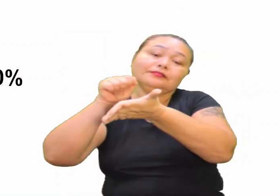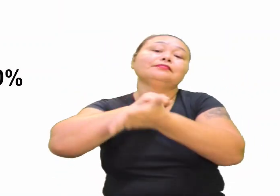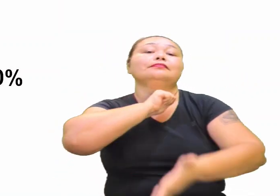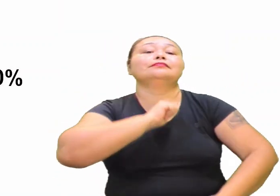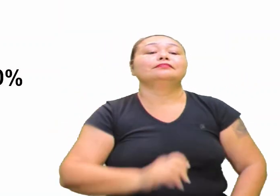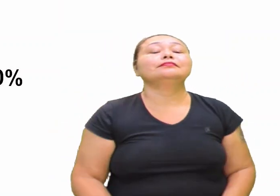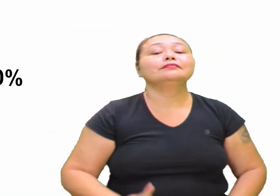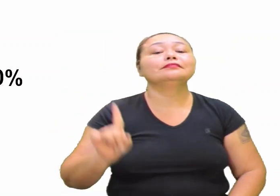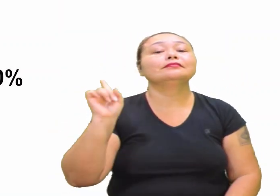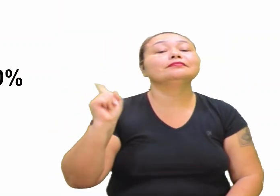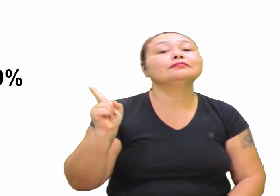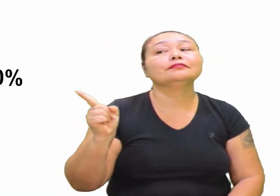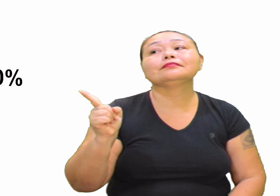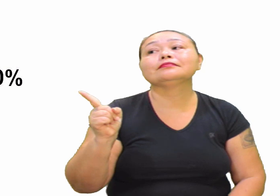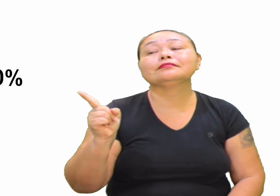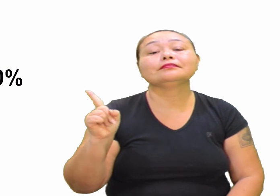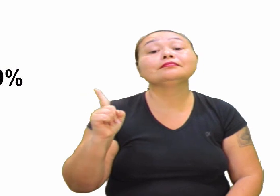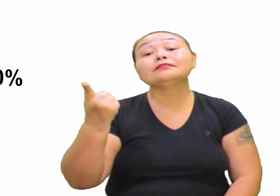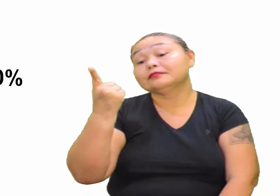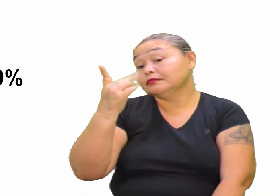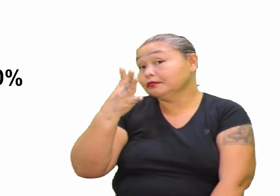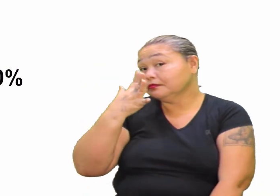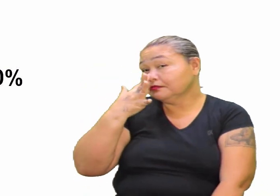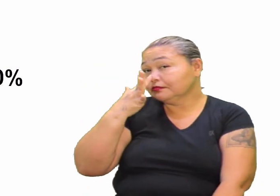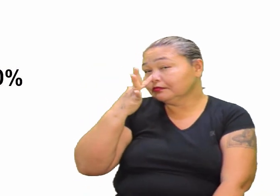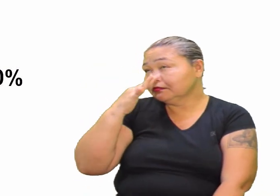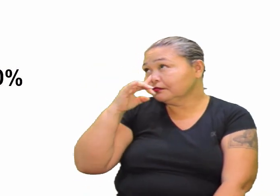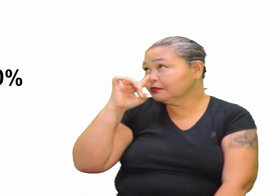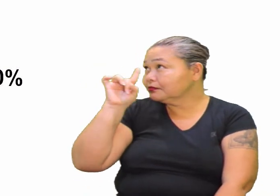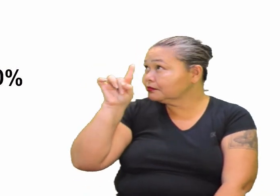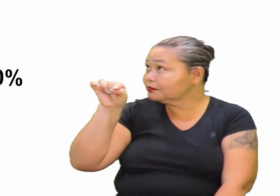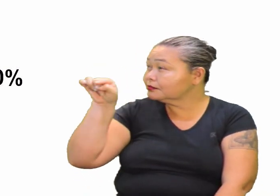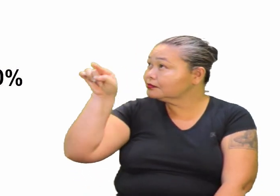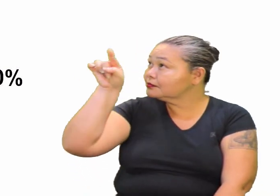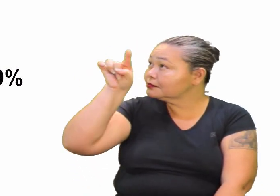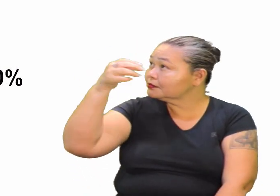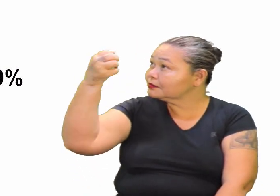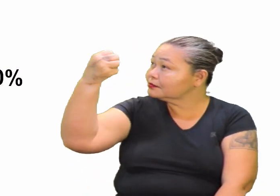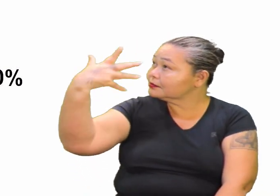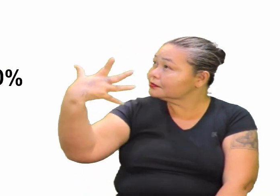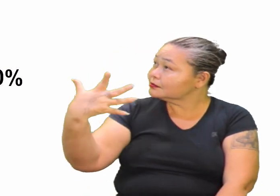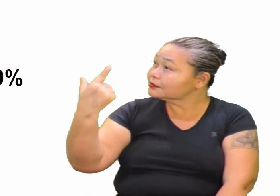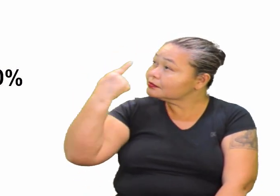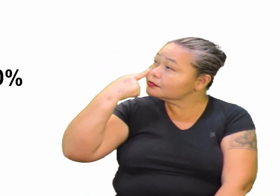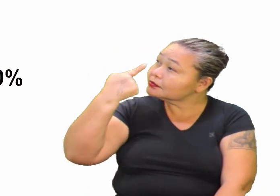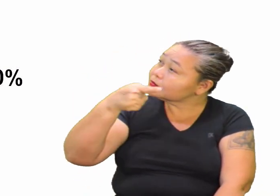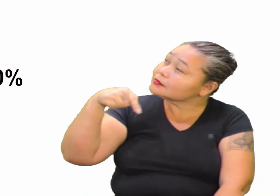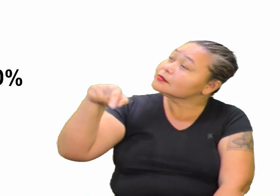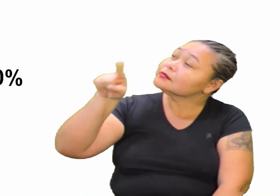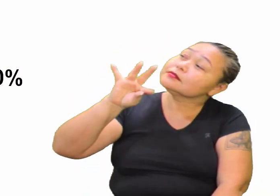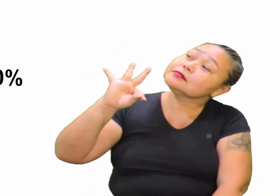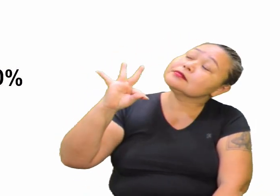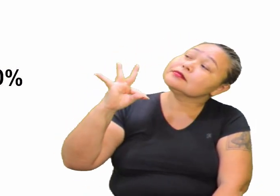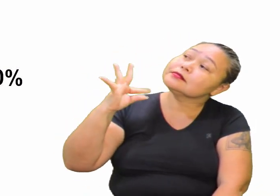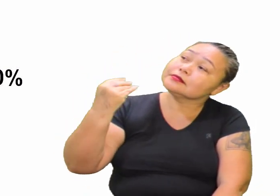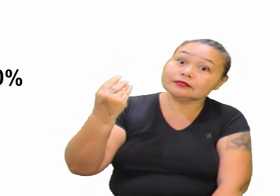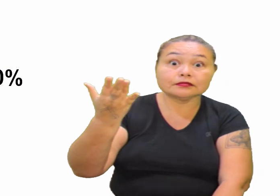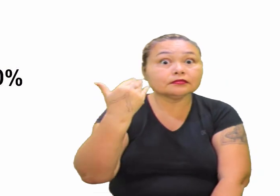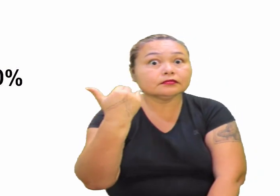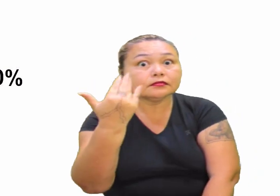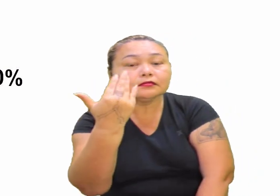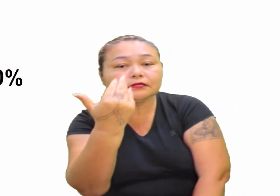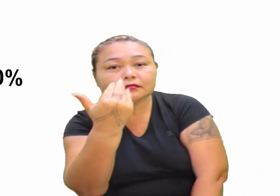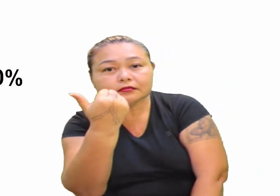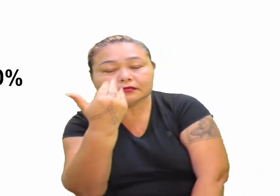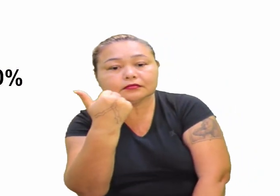E aí, ó, o que eu observo? Característica do experimento. Para mim, meu diretor,